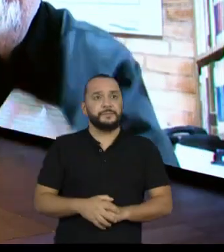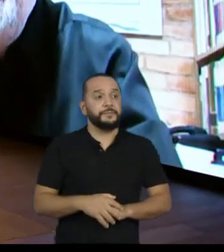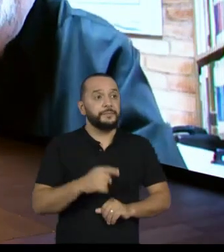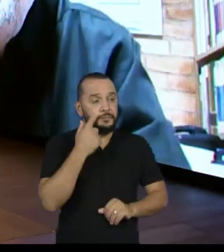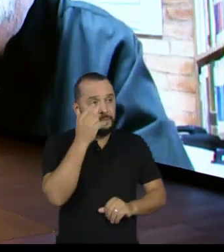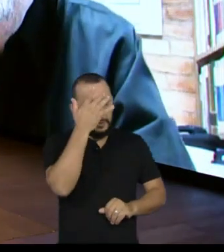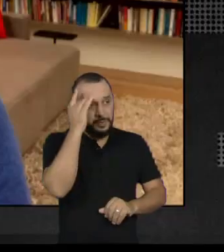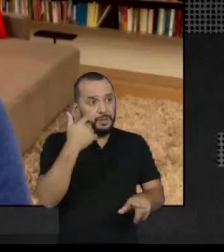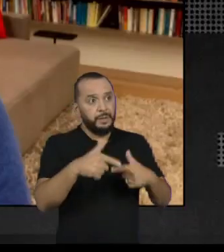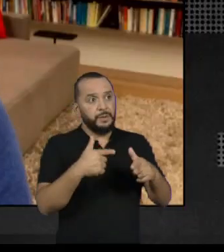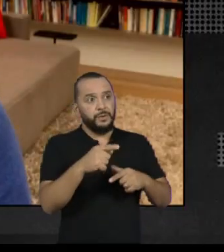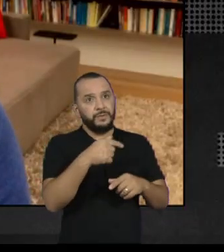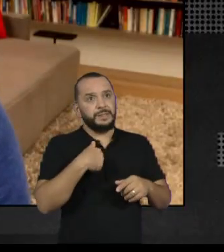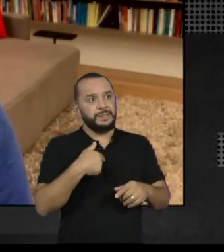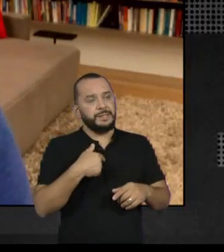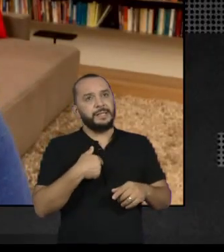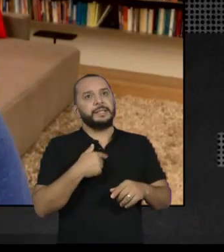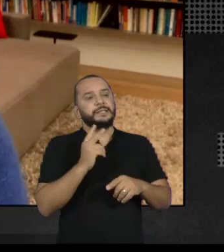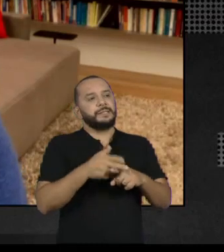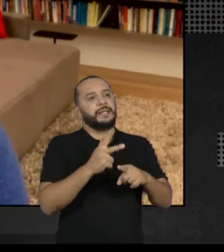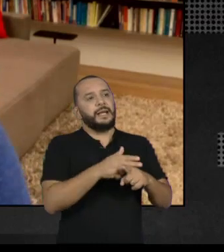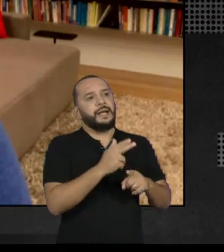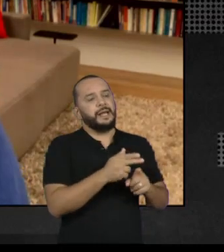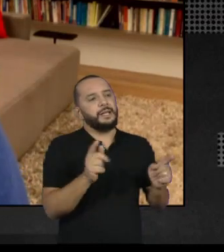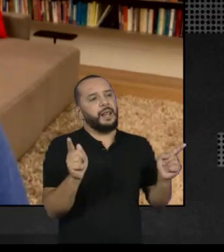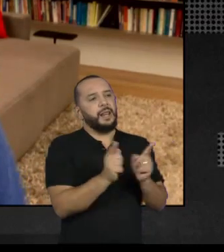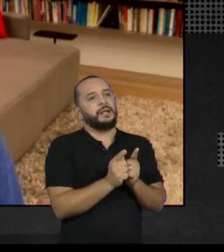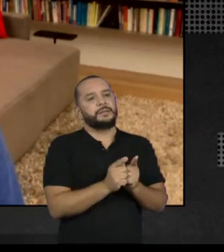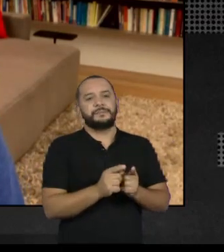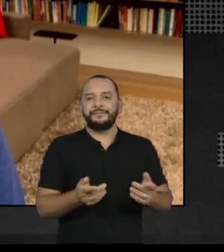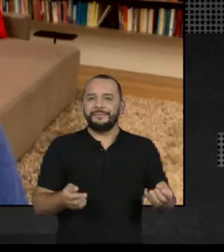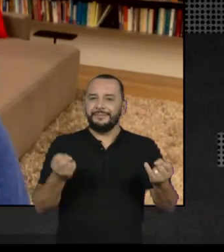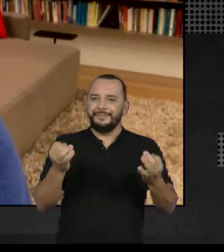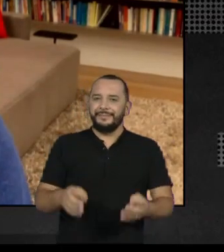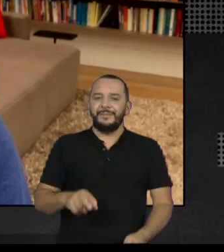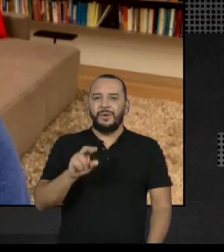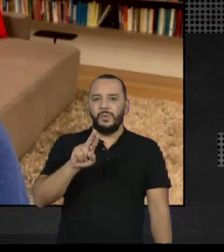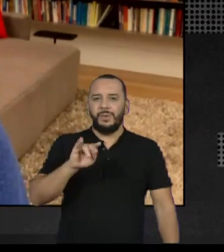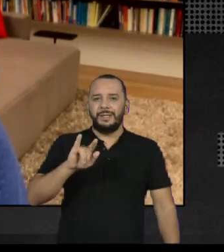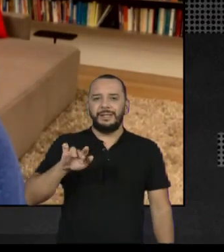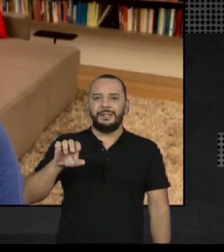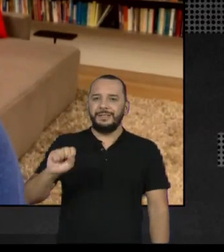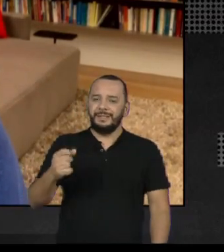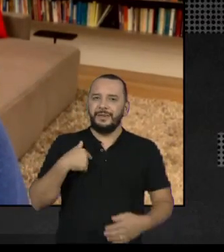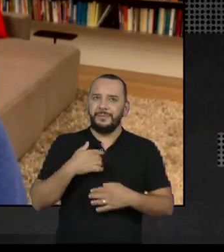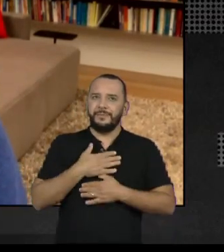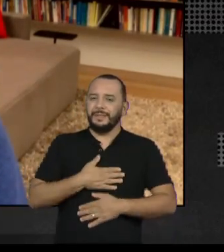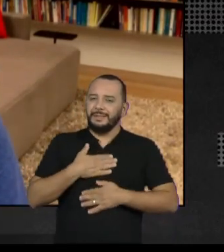Esperança, que foram marcos dentro da TV Globo e que ninguém queria. Quem que queria o Criança